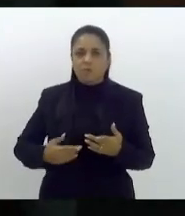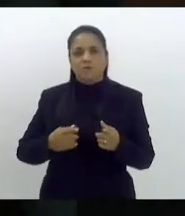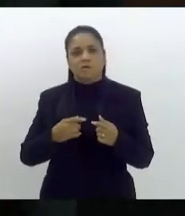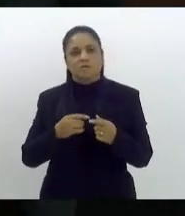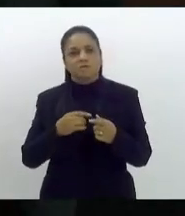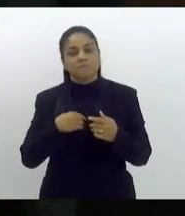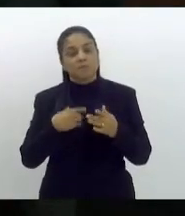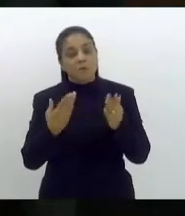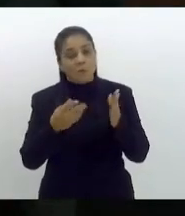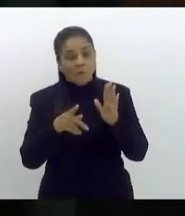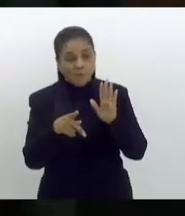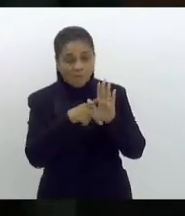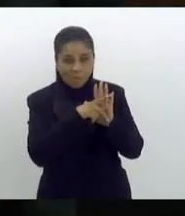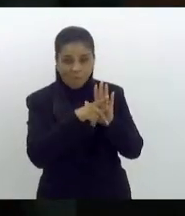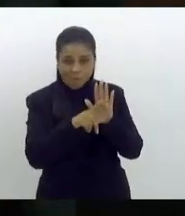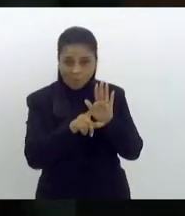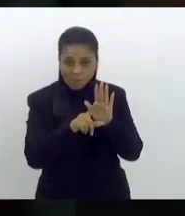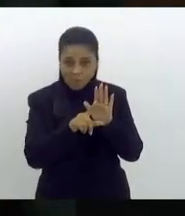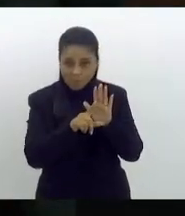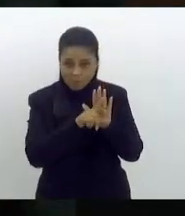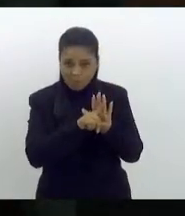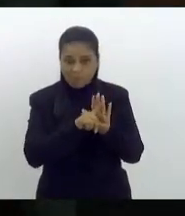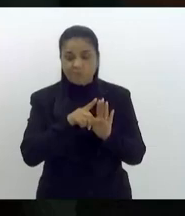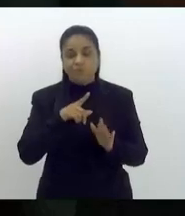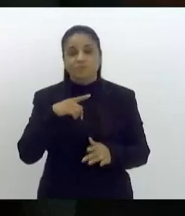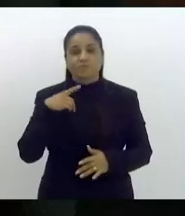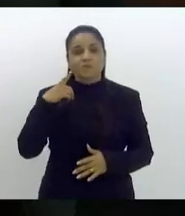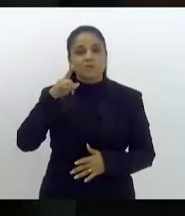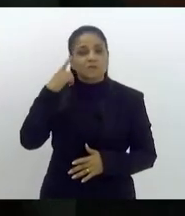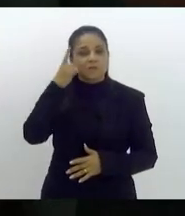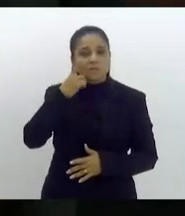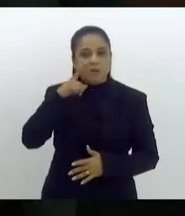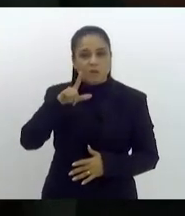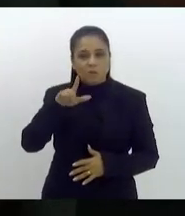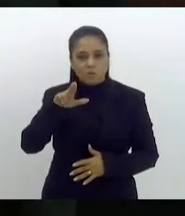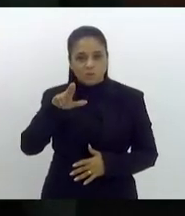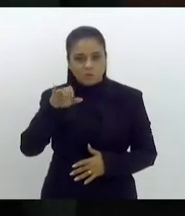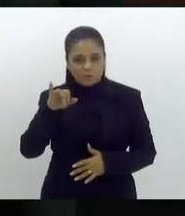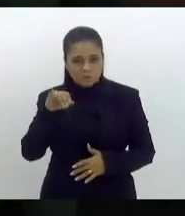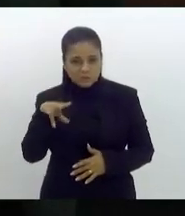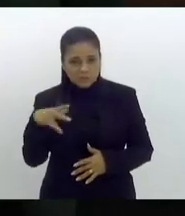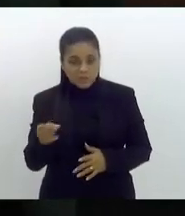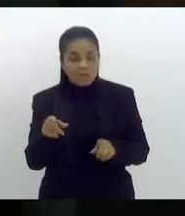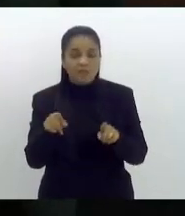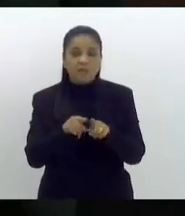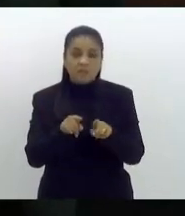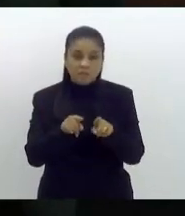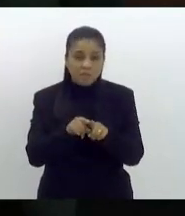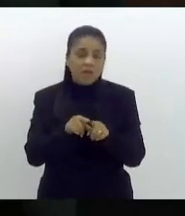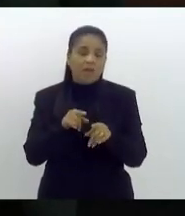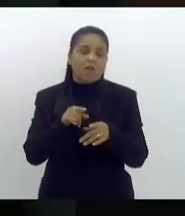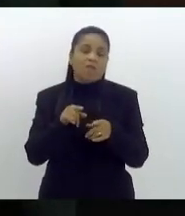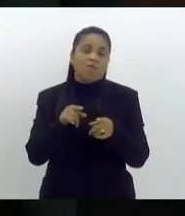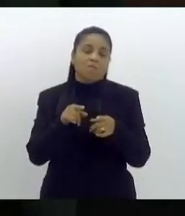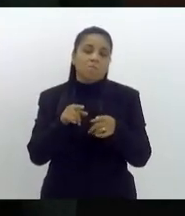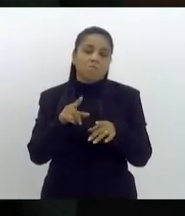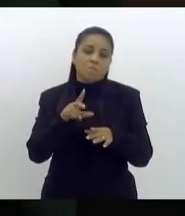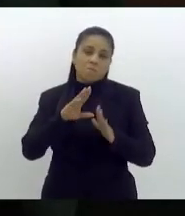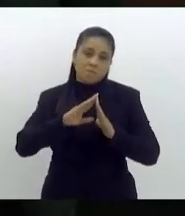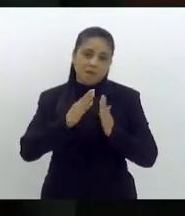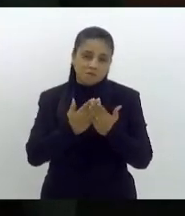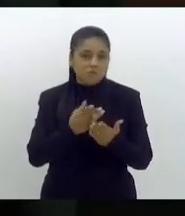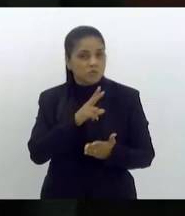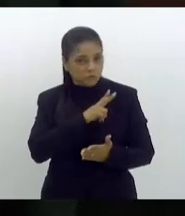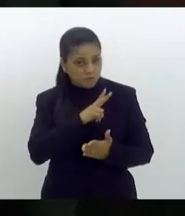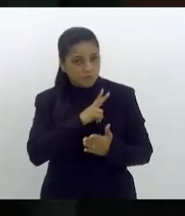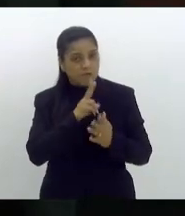estende isso também as nossas escolas privadas eu falei com vossa excelência era razoável